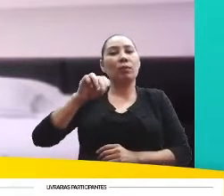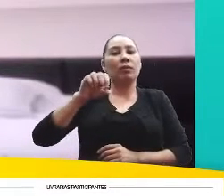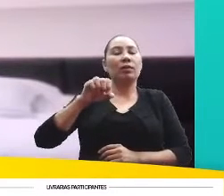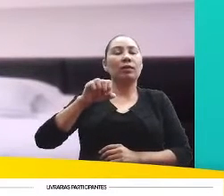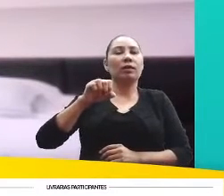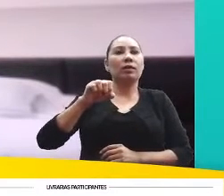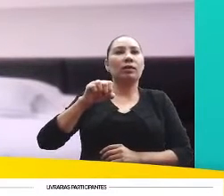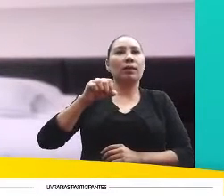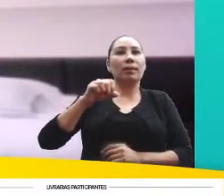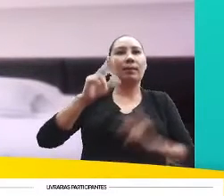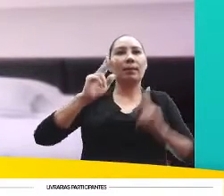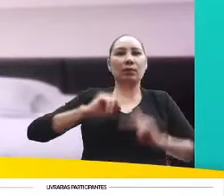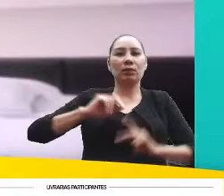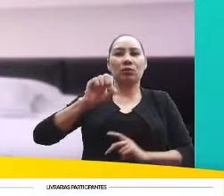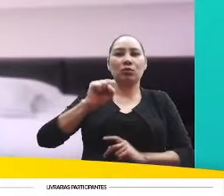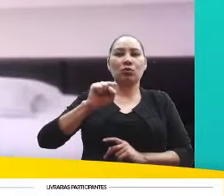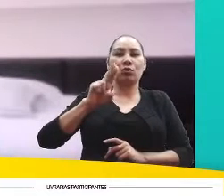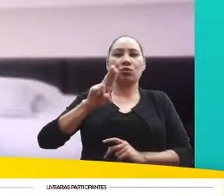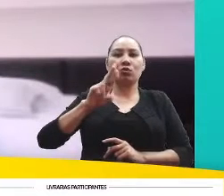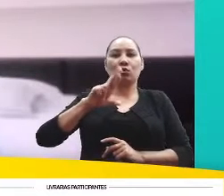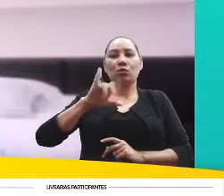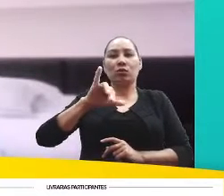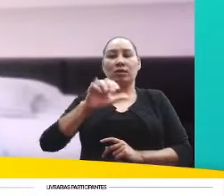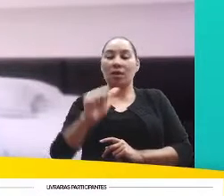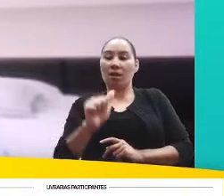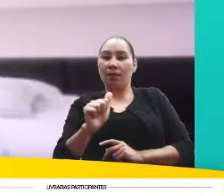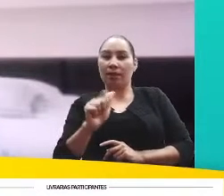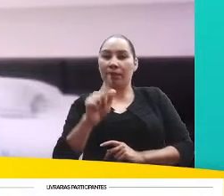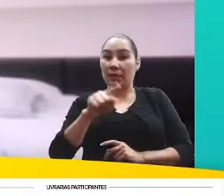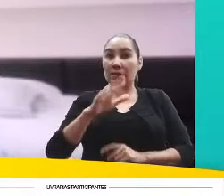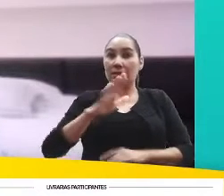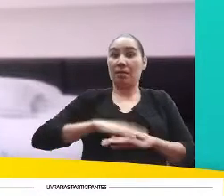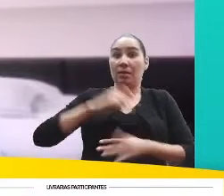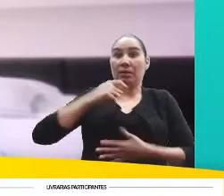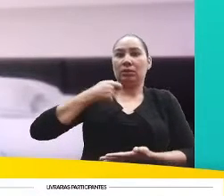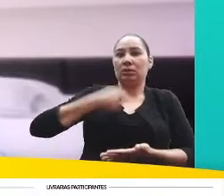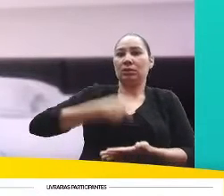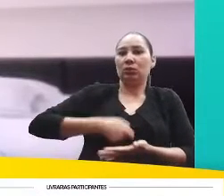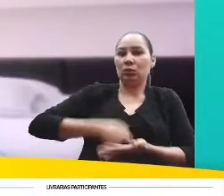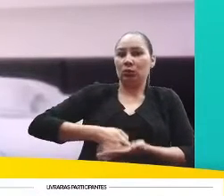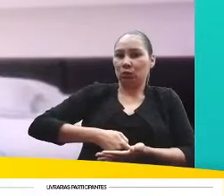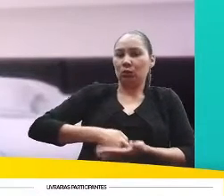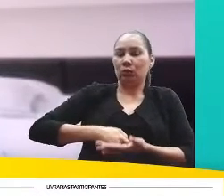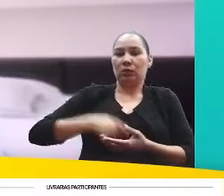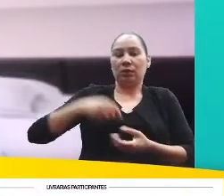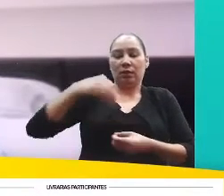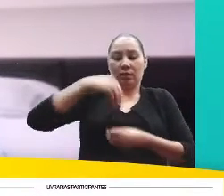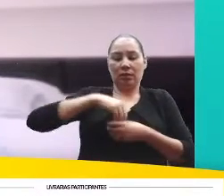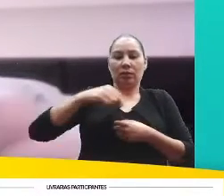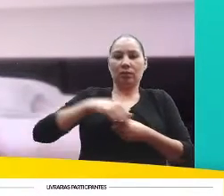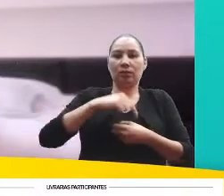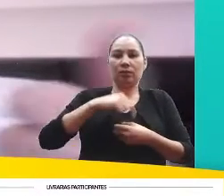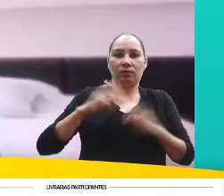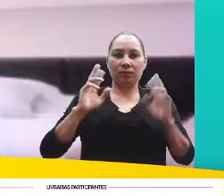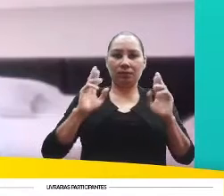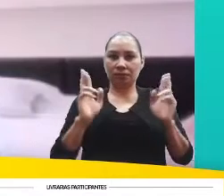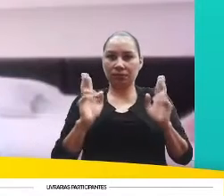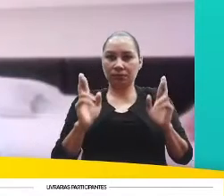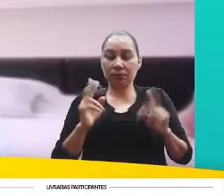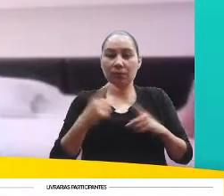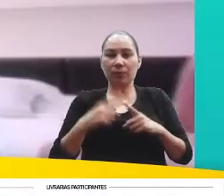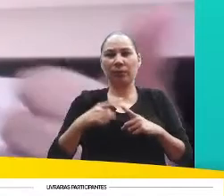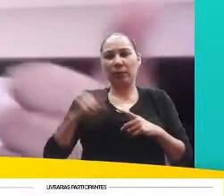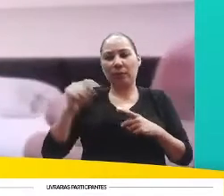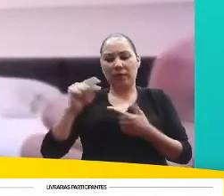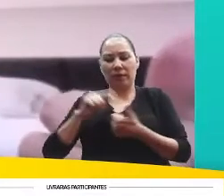Omar. Surya Omar é talvez a lição mais dura dentro de Cidade de Esperança. Por quê? Com Aníbal, a